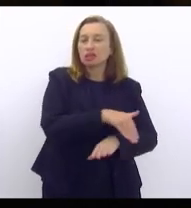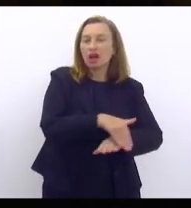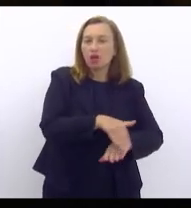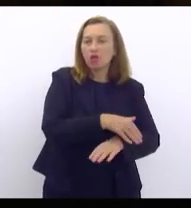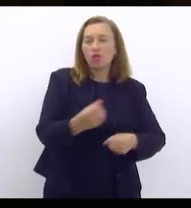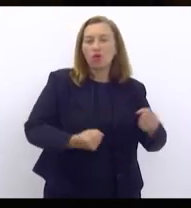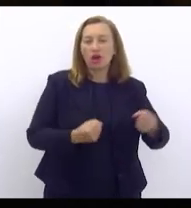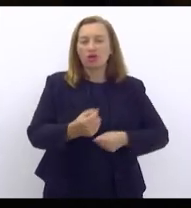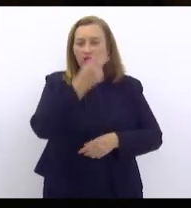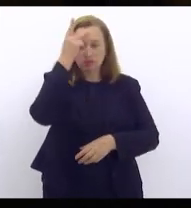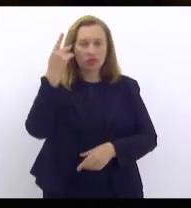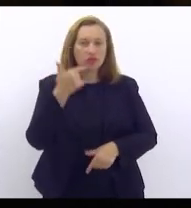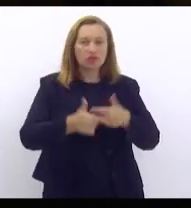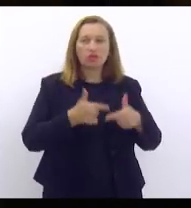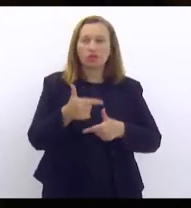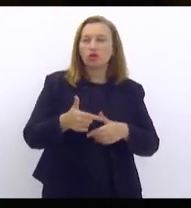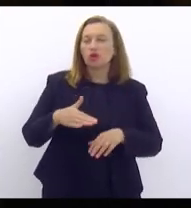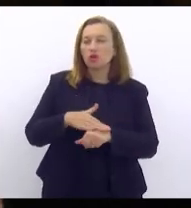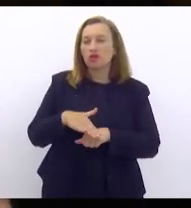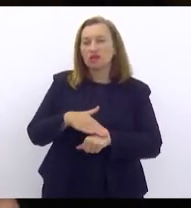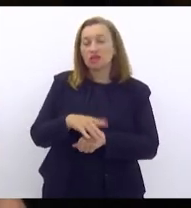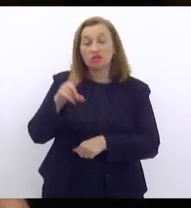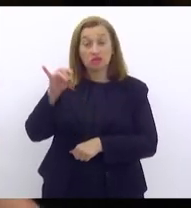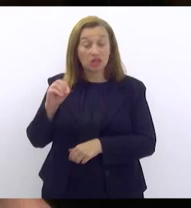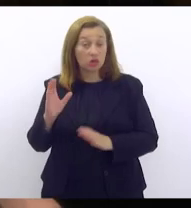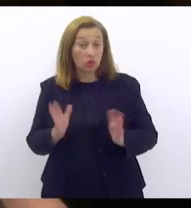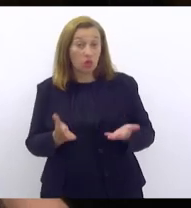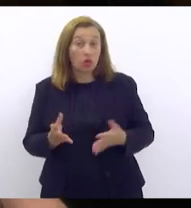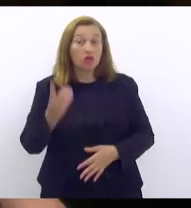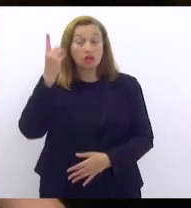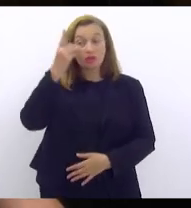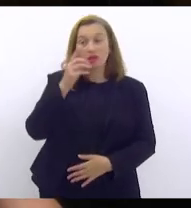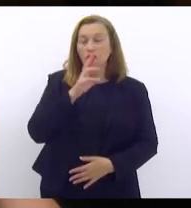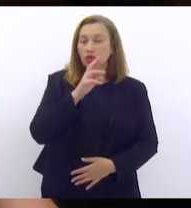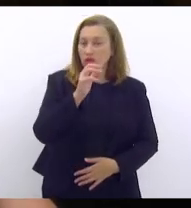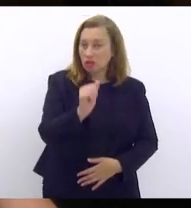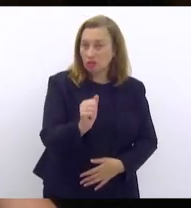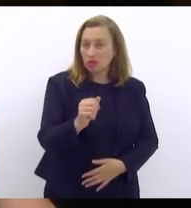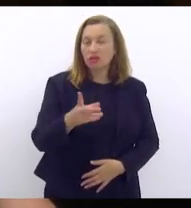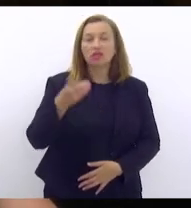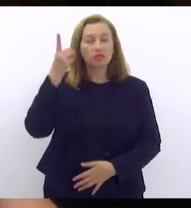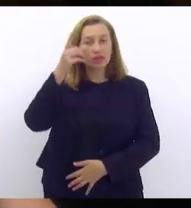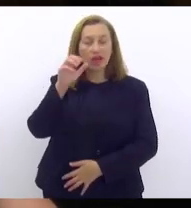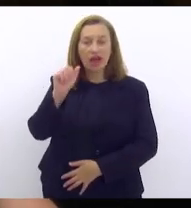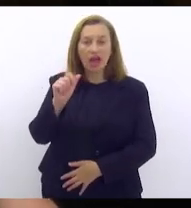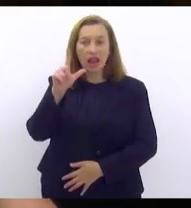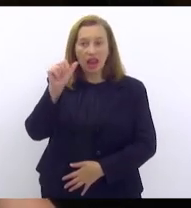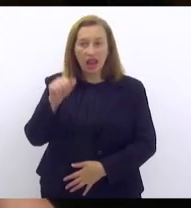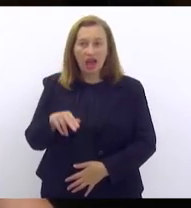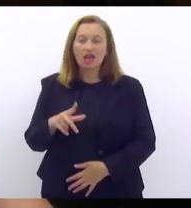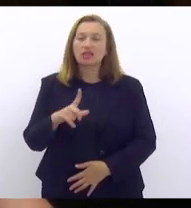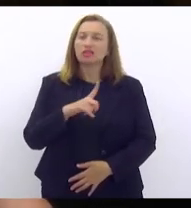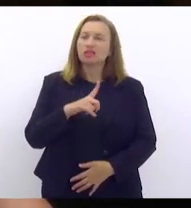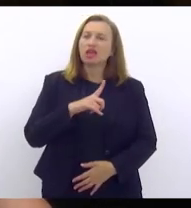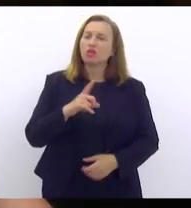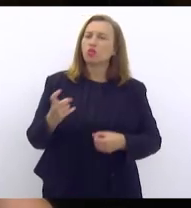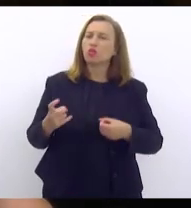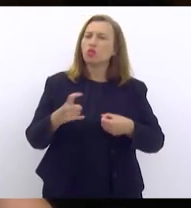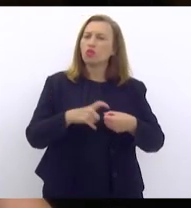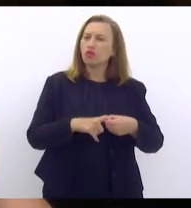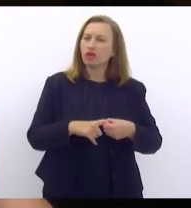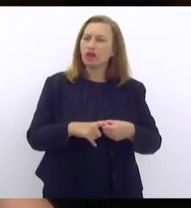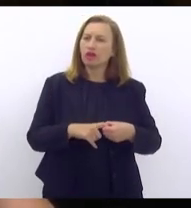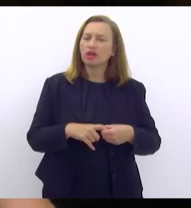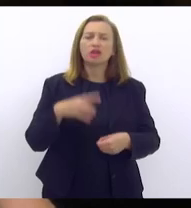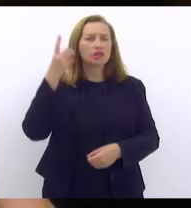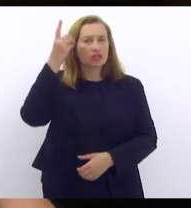aí, conversando hoje cedo com o deputado Rodrigo Amorim, com o deputado Alan Lopes, existe um convênio, deputado